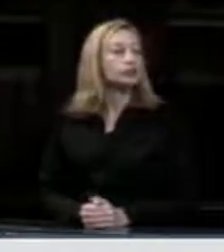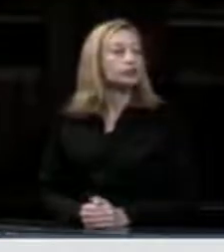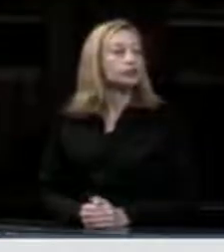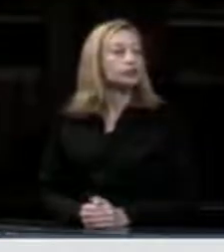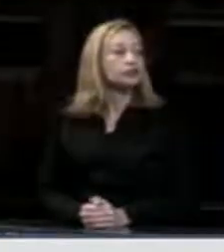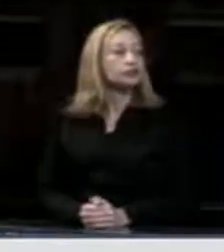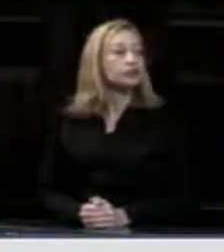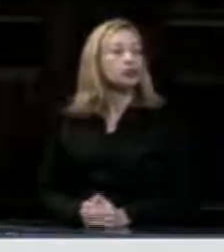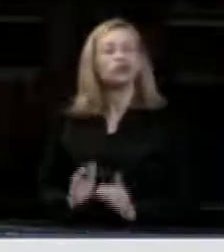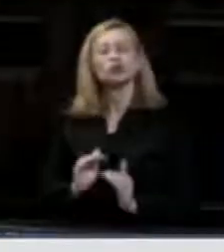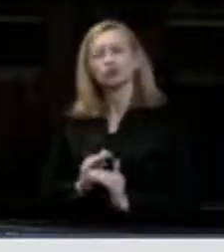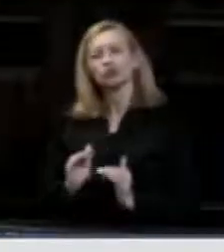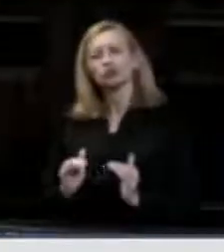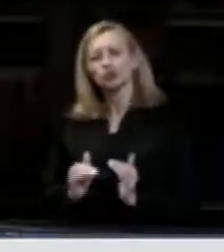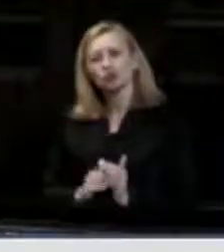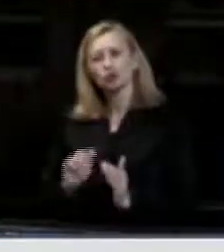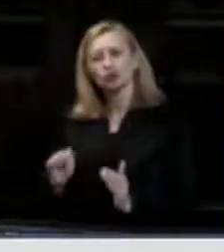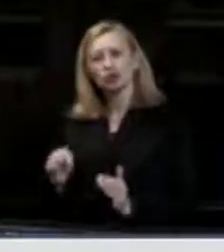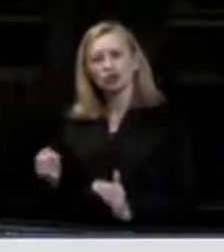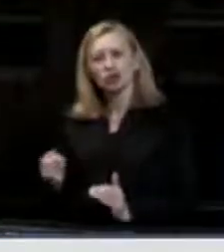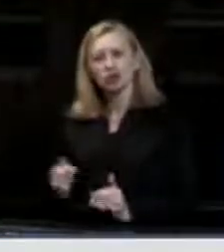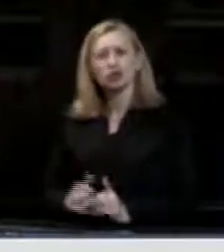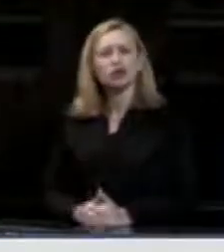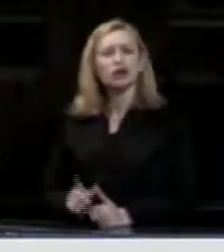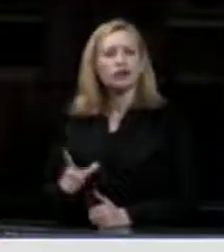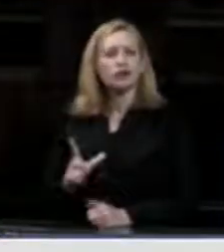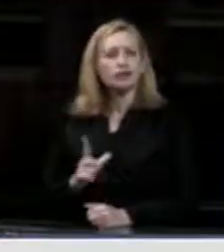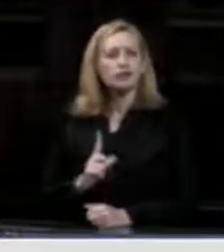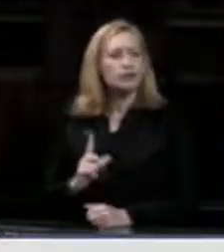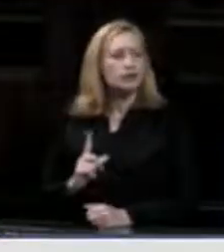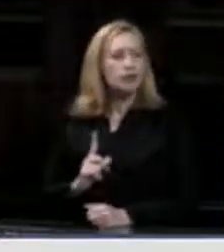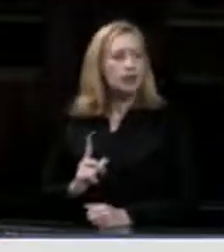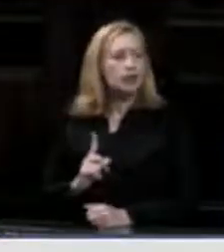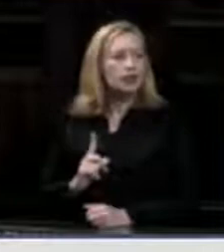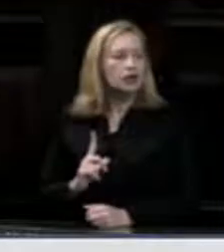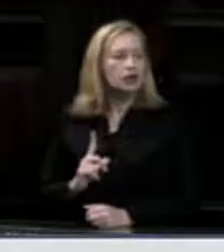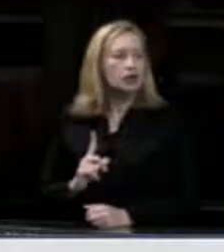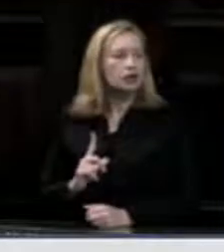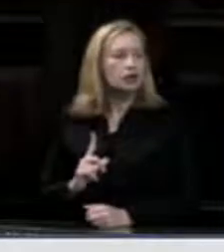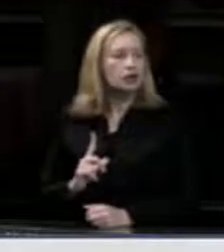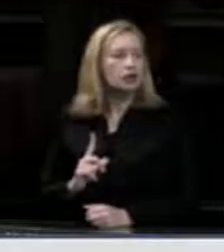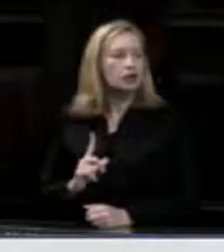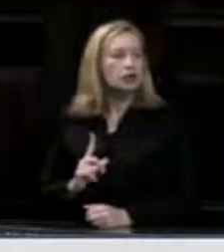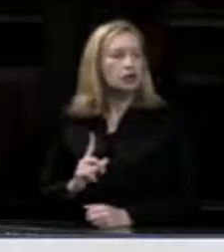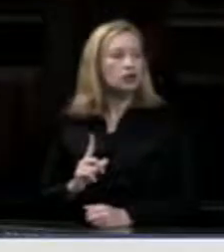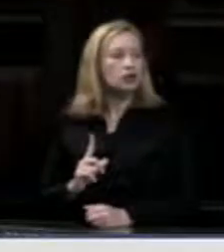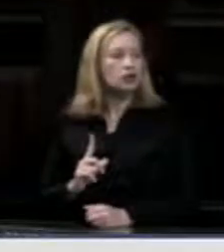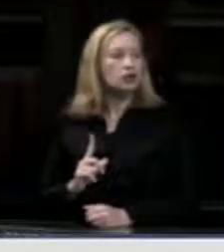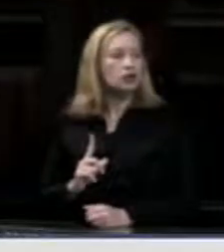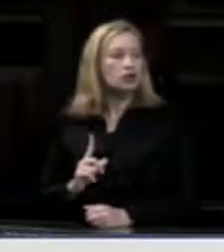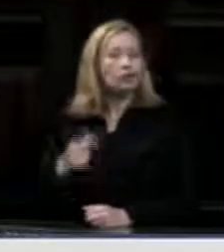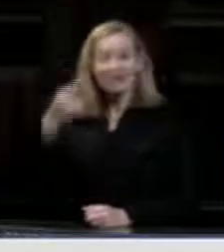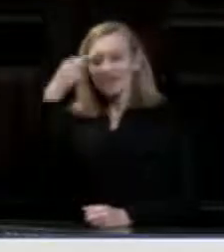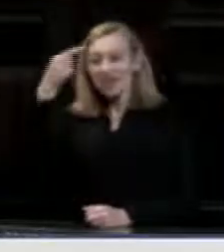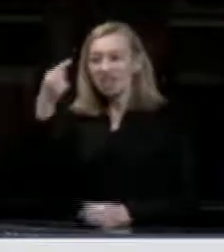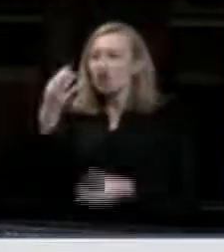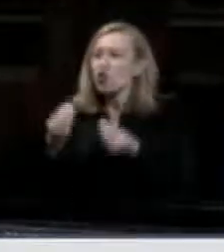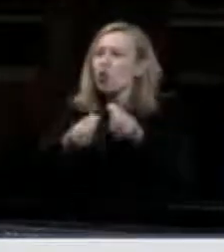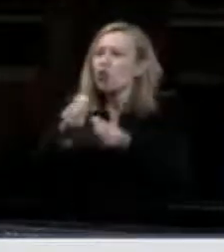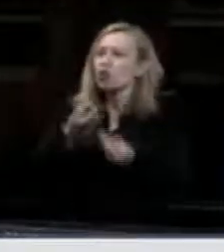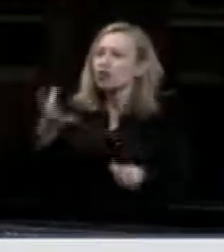e todos eles têm uma receita de como salvar o Brasil,